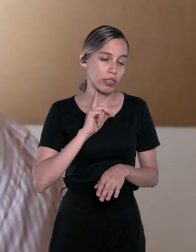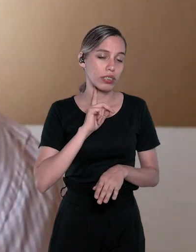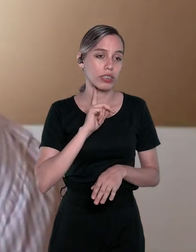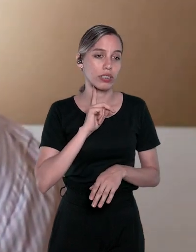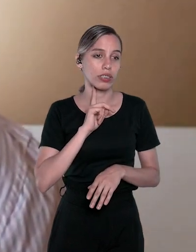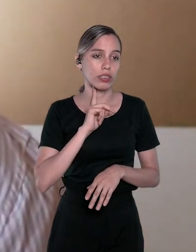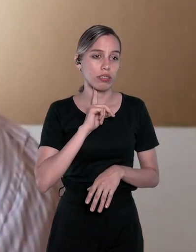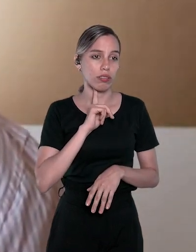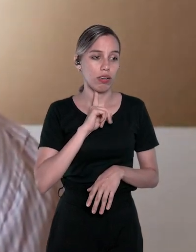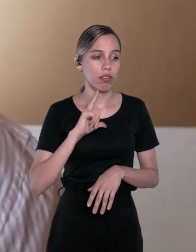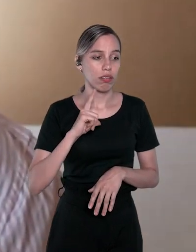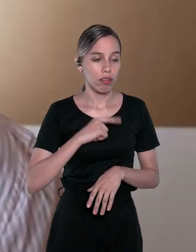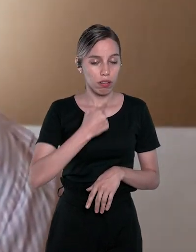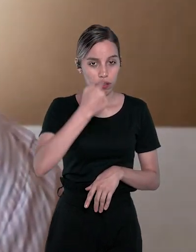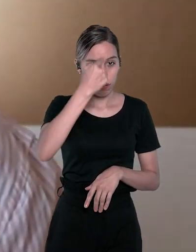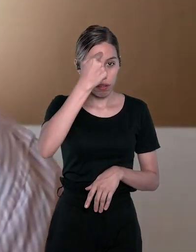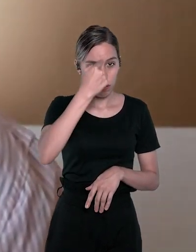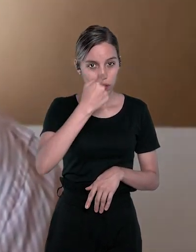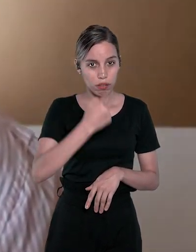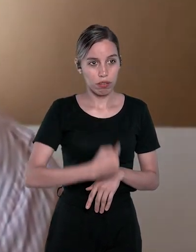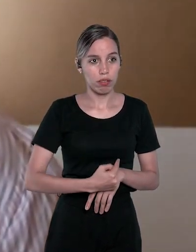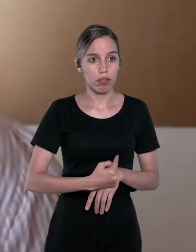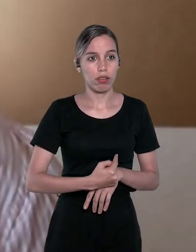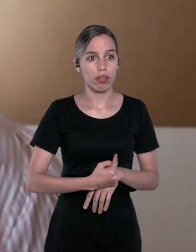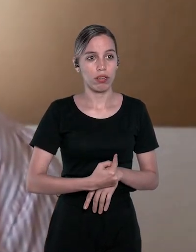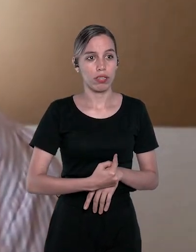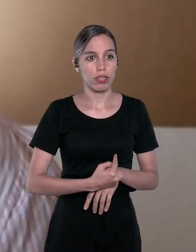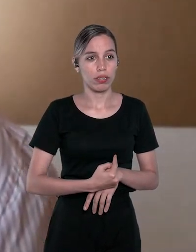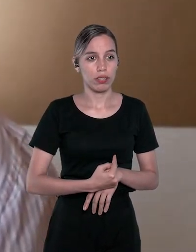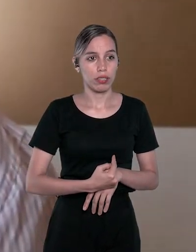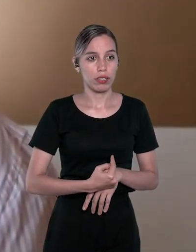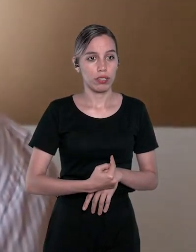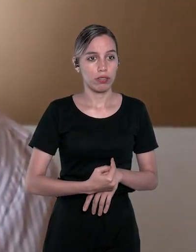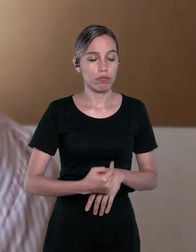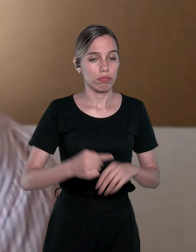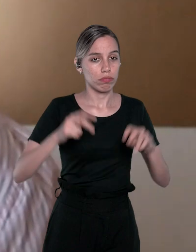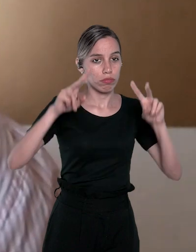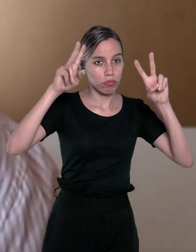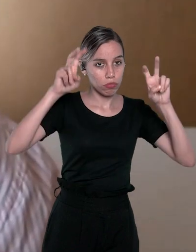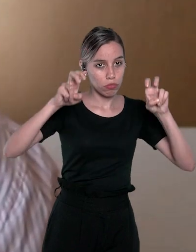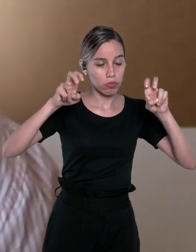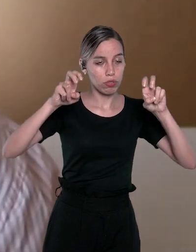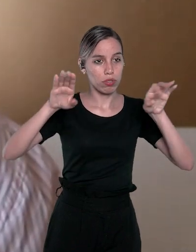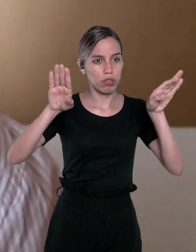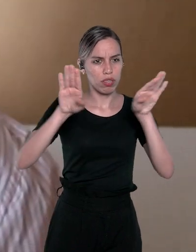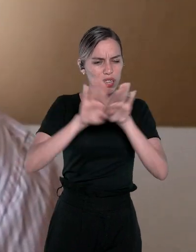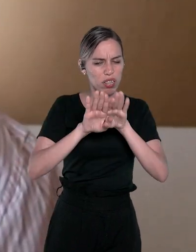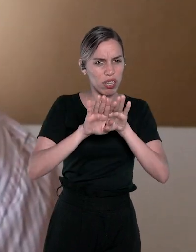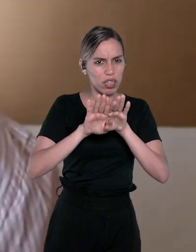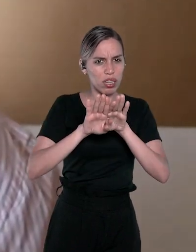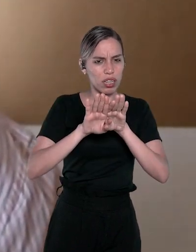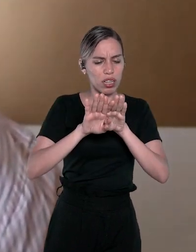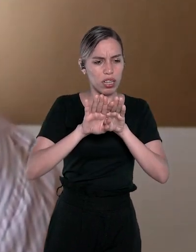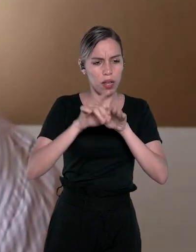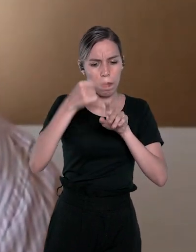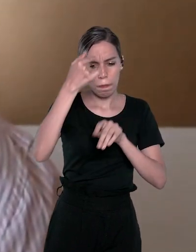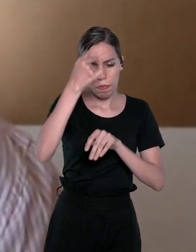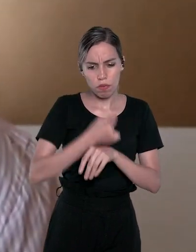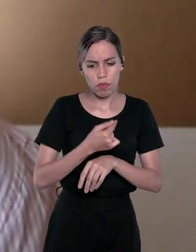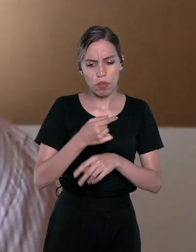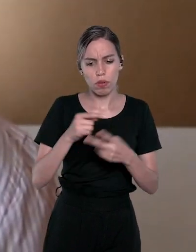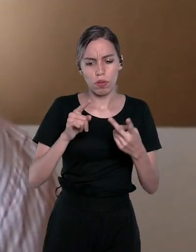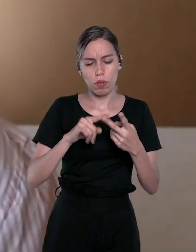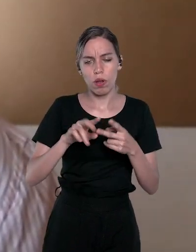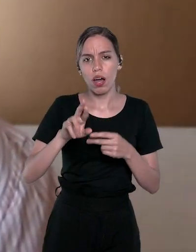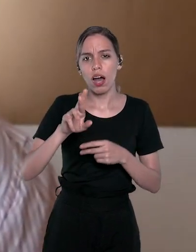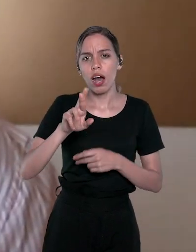também ganhou um perfil biográfico, um livro, né, especialmente a respeito dele, é o Raul Belém